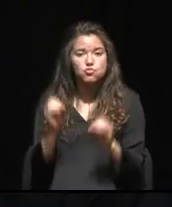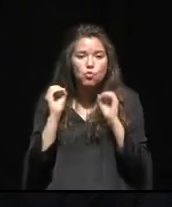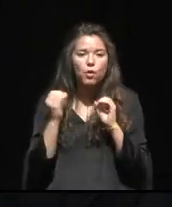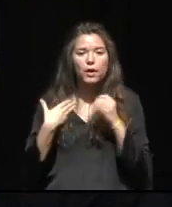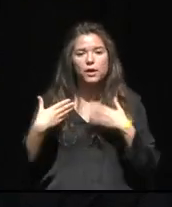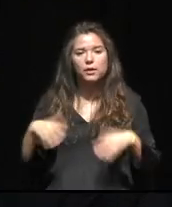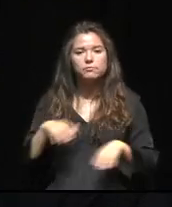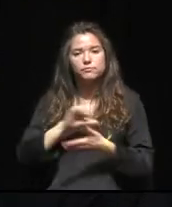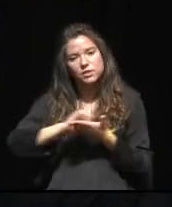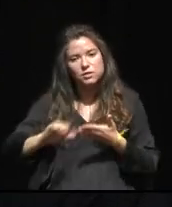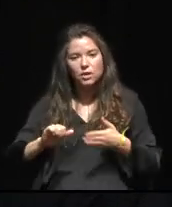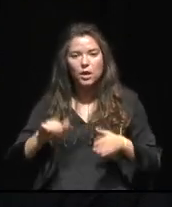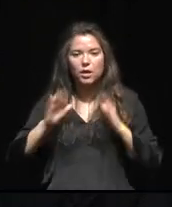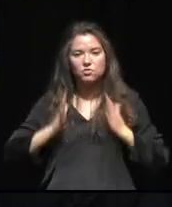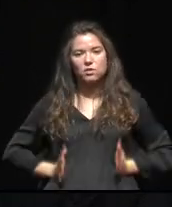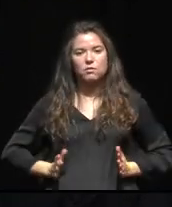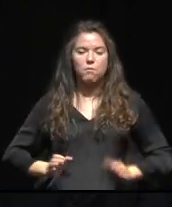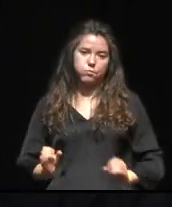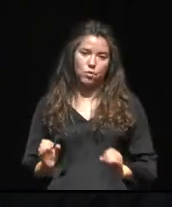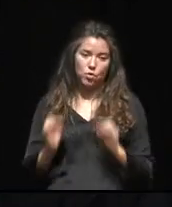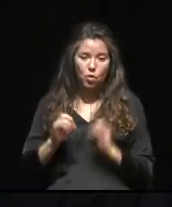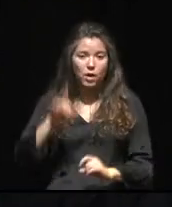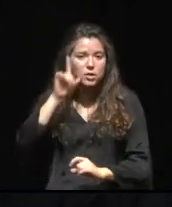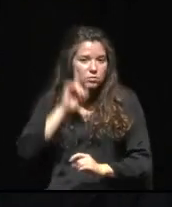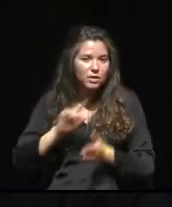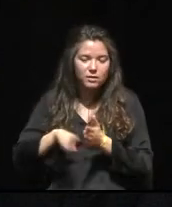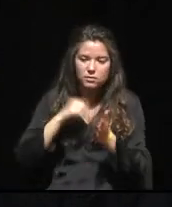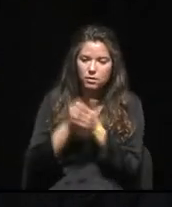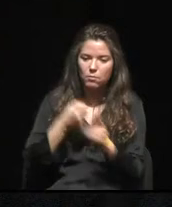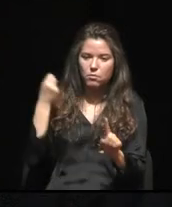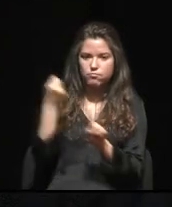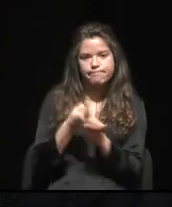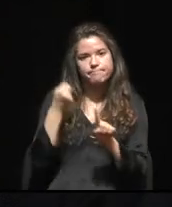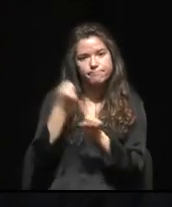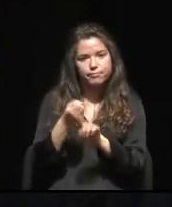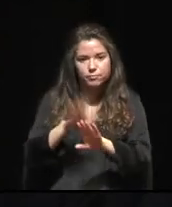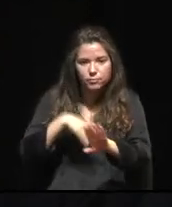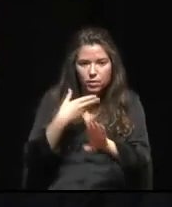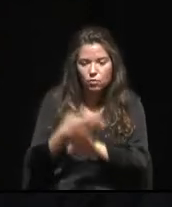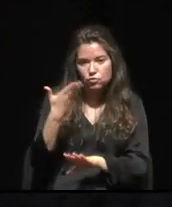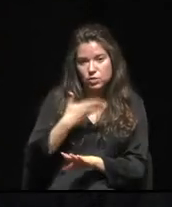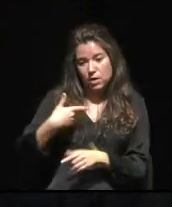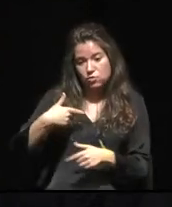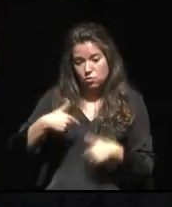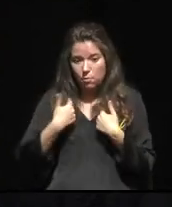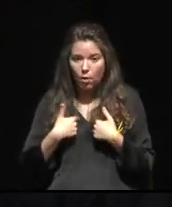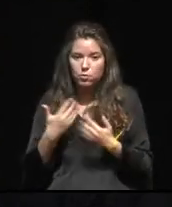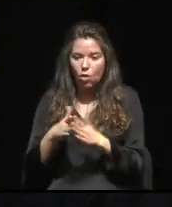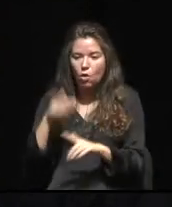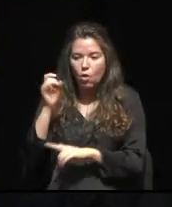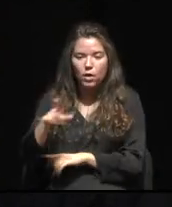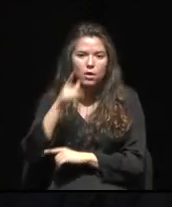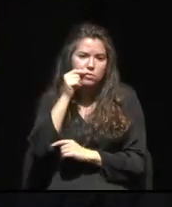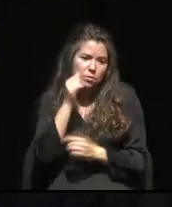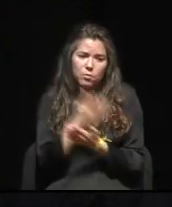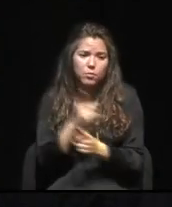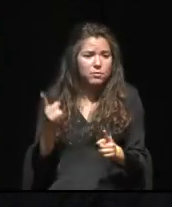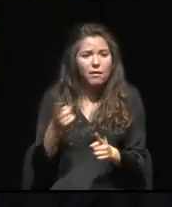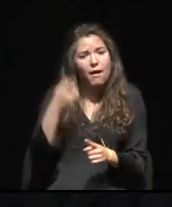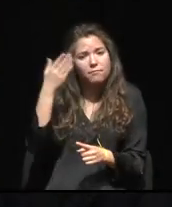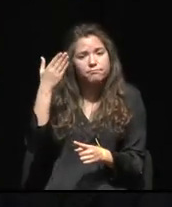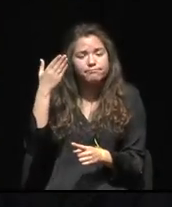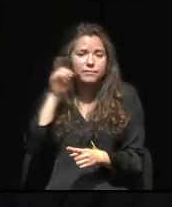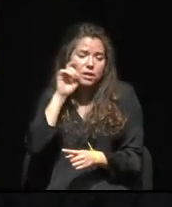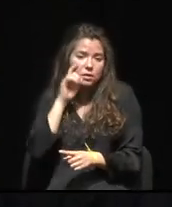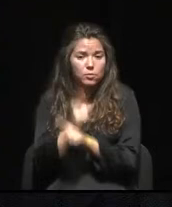nunca baixar os braços e descansar as mulheres tiveram sempre que lutar mais muito mais pelos seus direitos do que os homens aos quais esses estavam garantidos por nascença